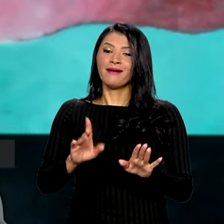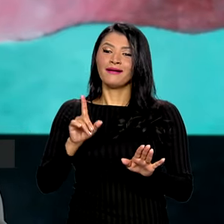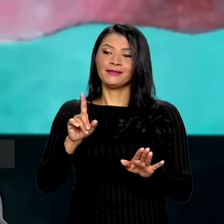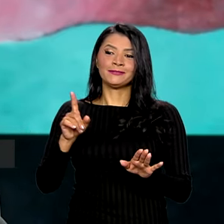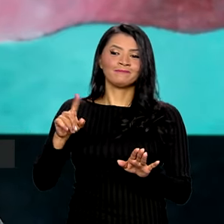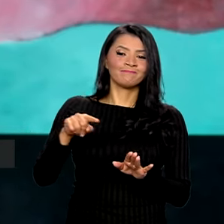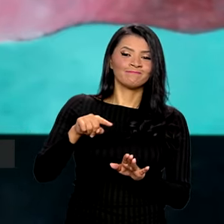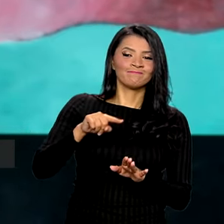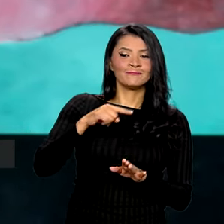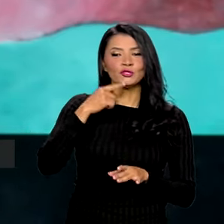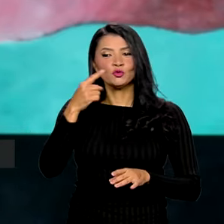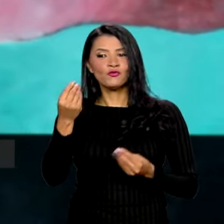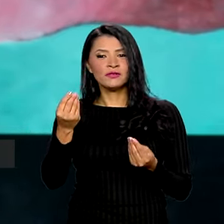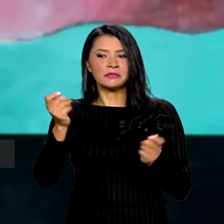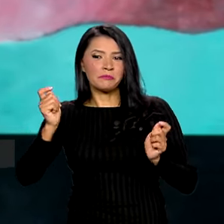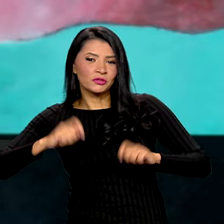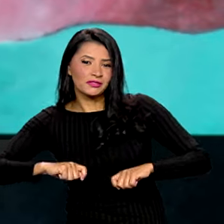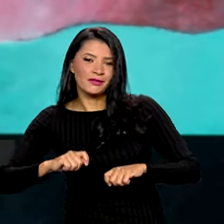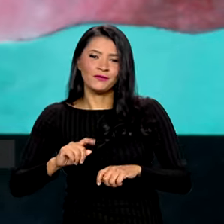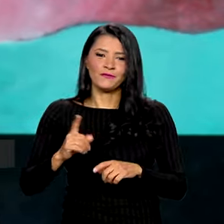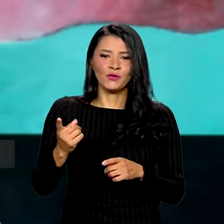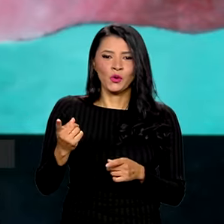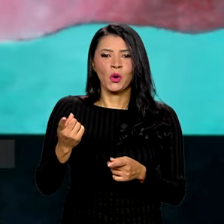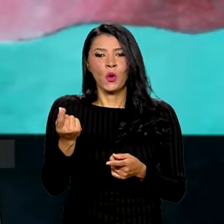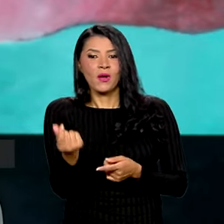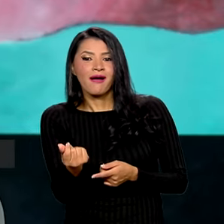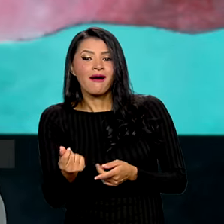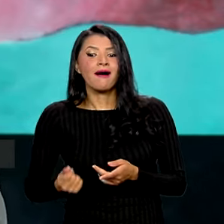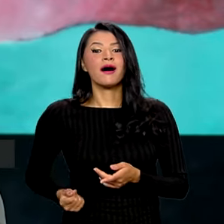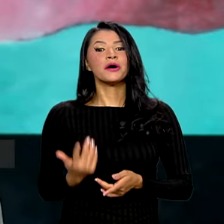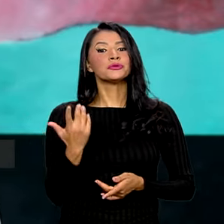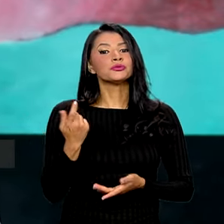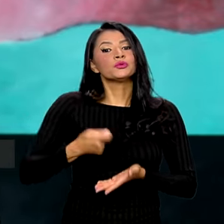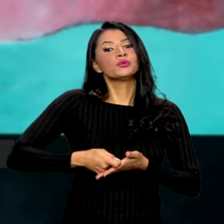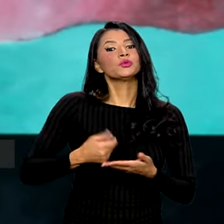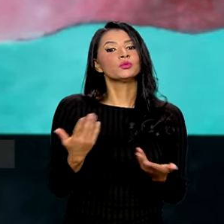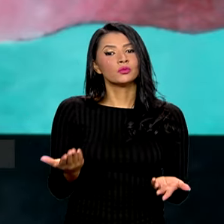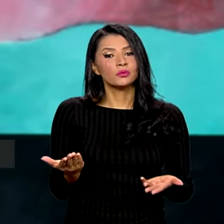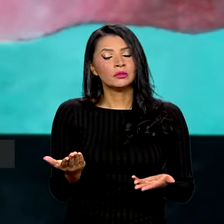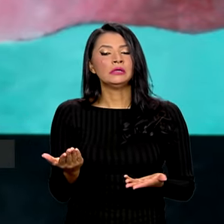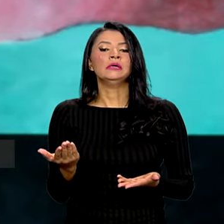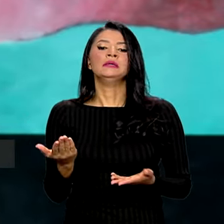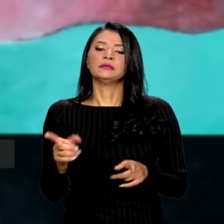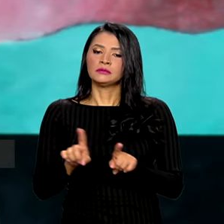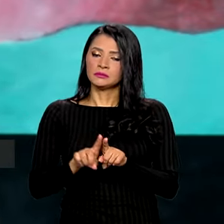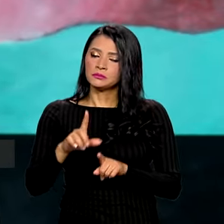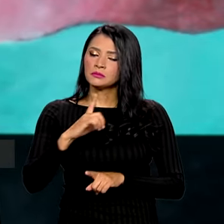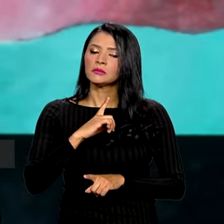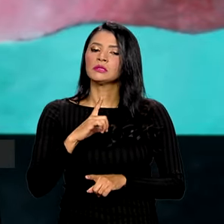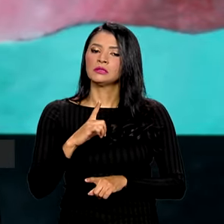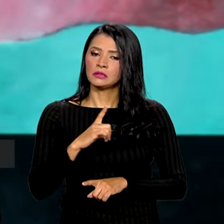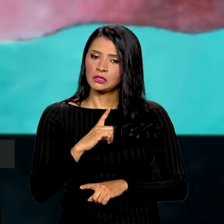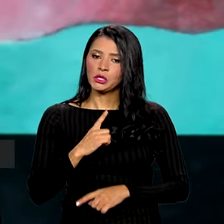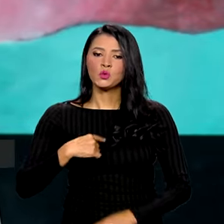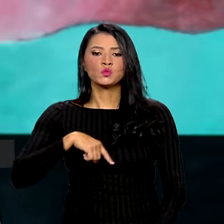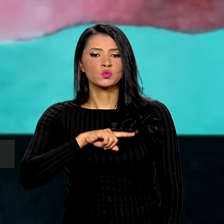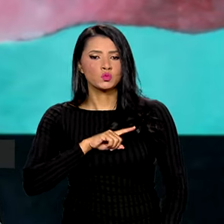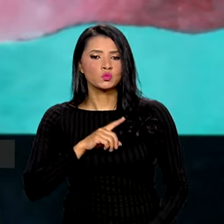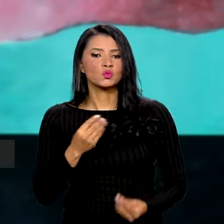com possibilidades, né, de custos. Nós temos